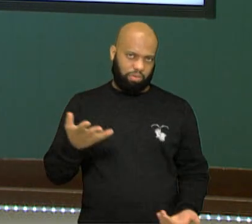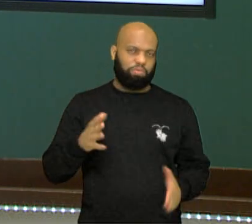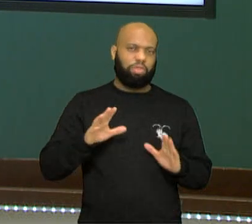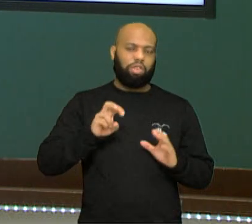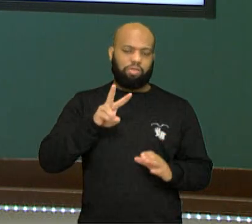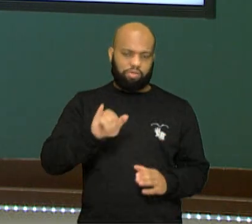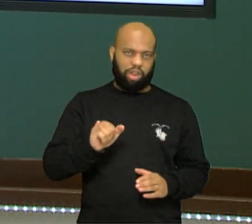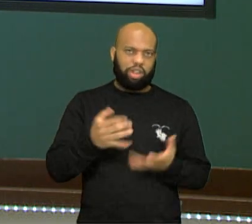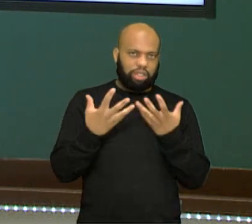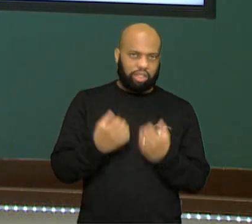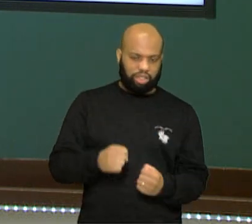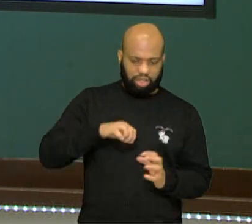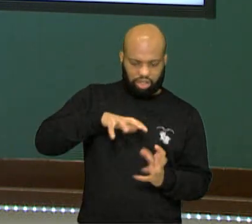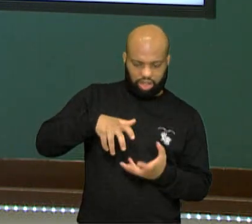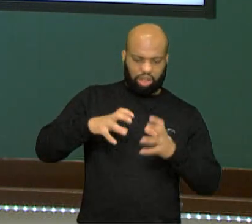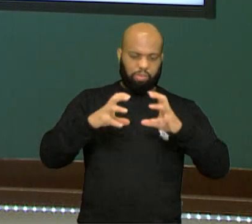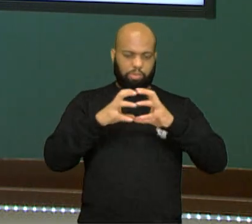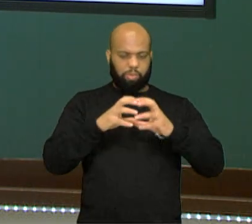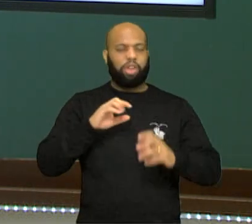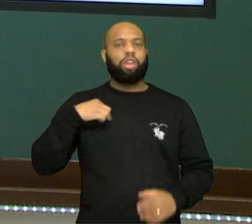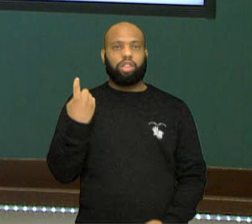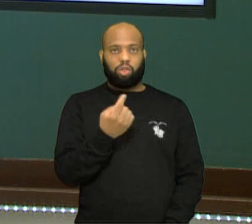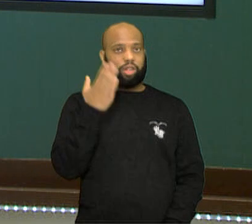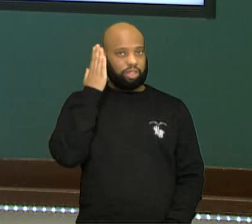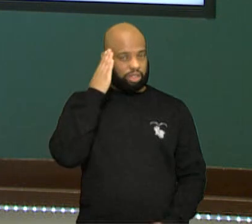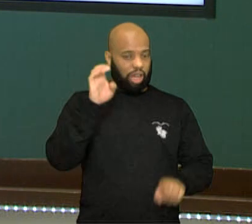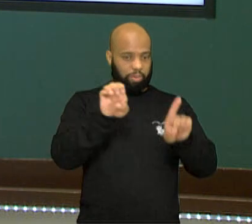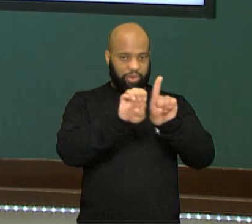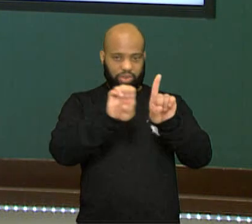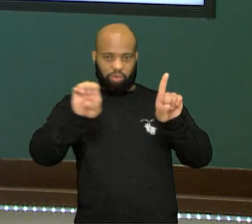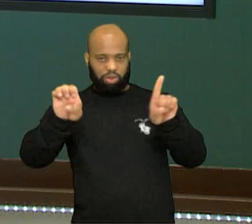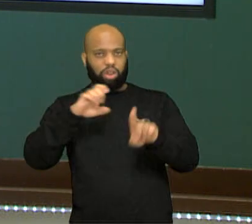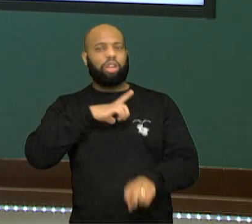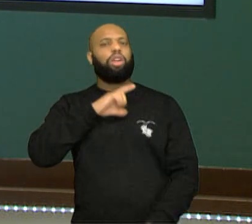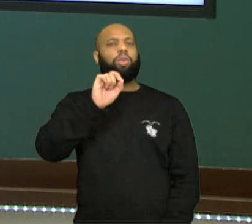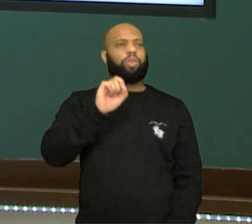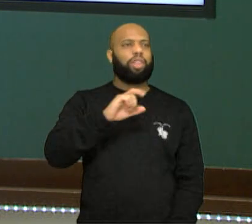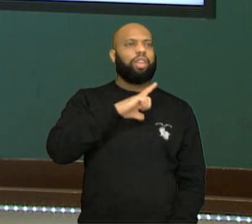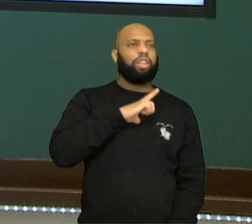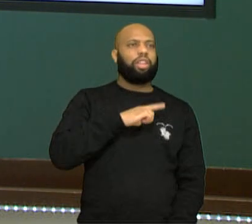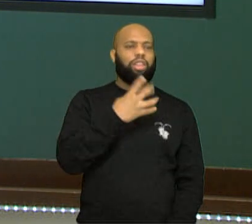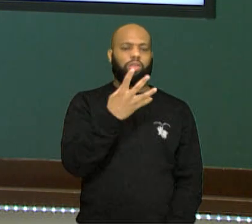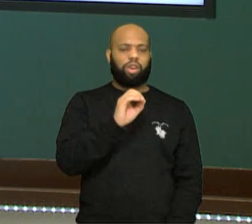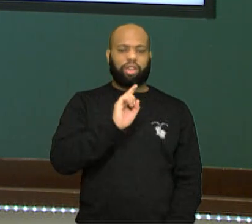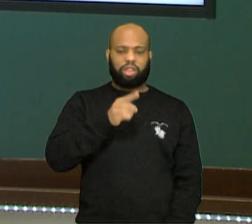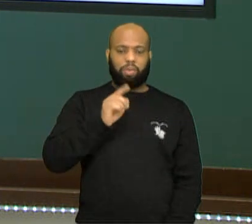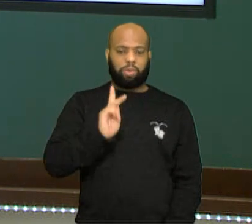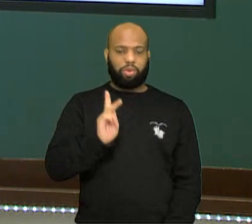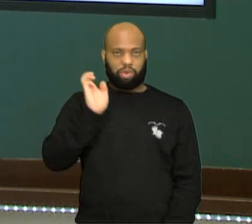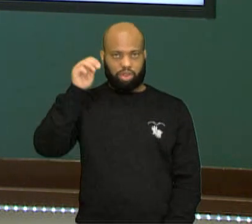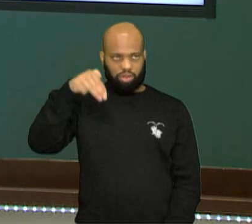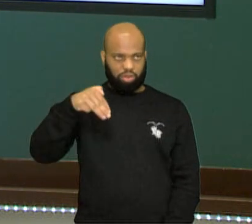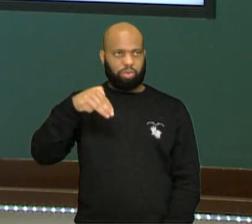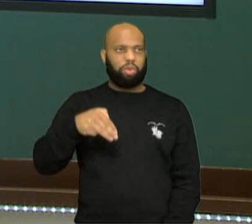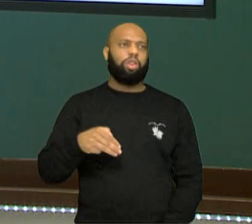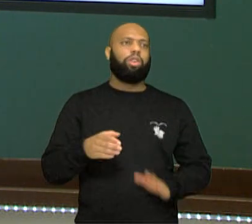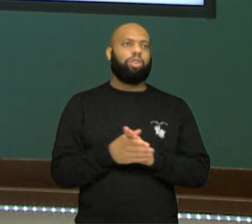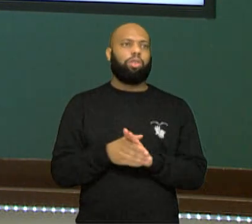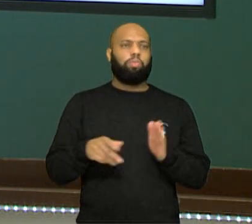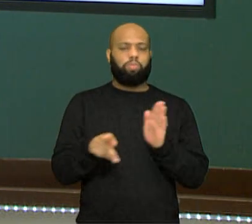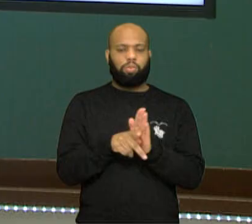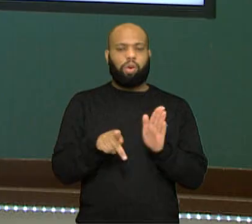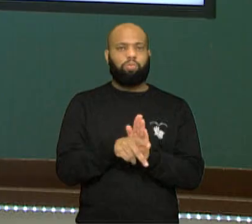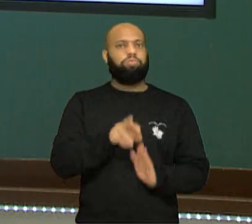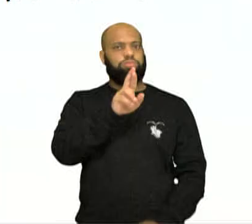uma esfera perfeita. Sabemos que na linha do Equador nós temos 40 mil quilômetros de